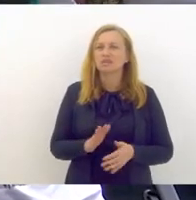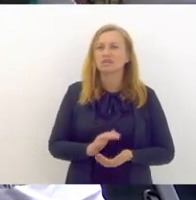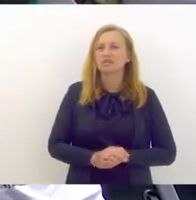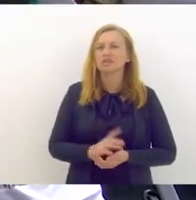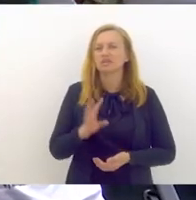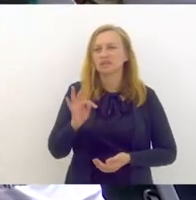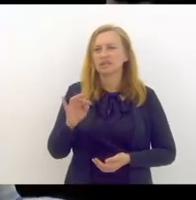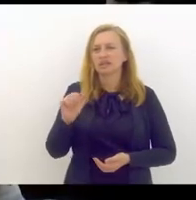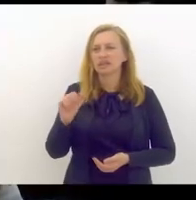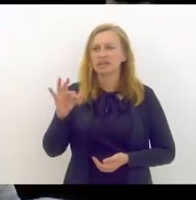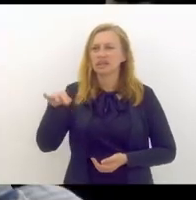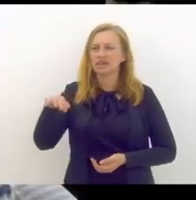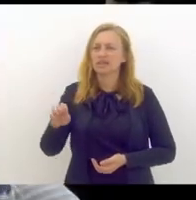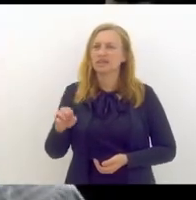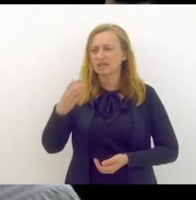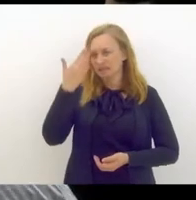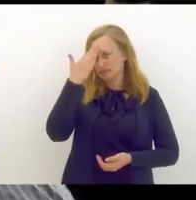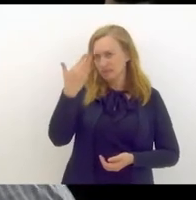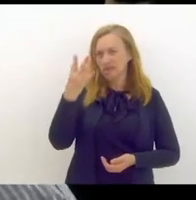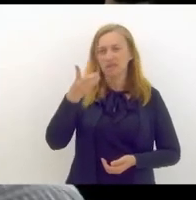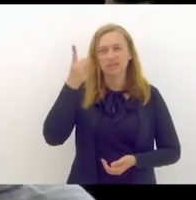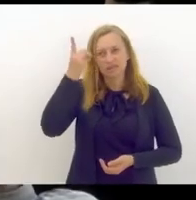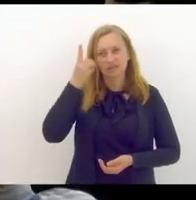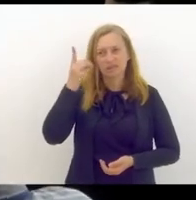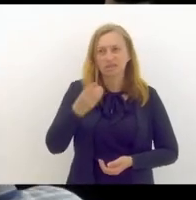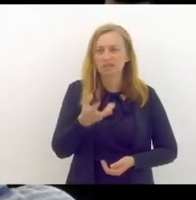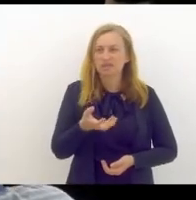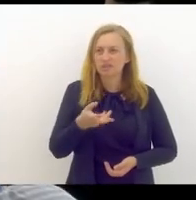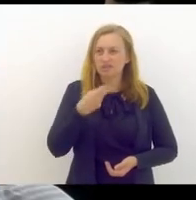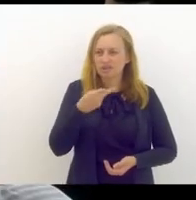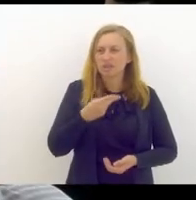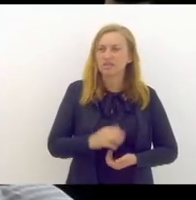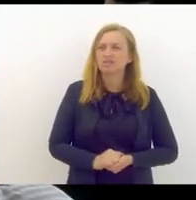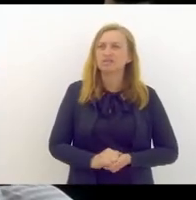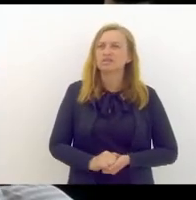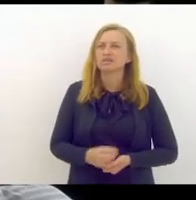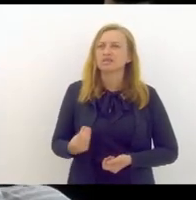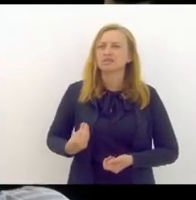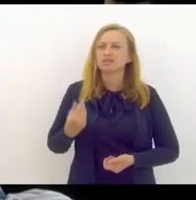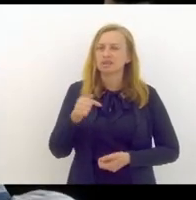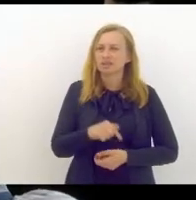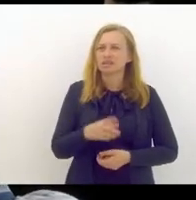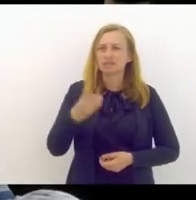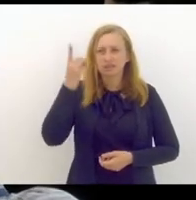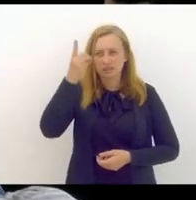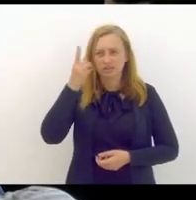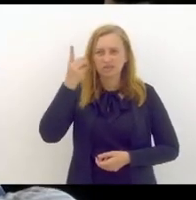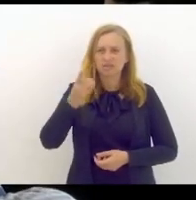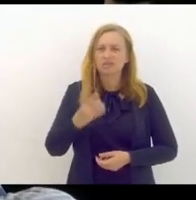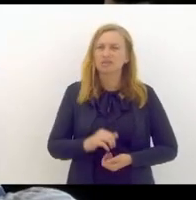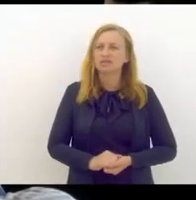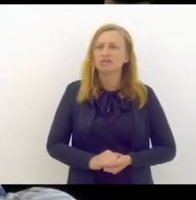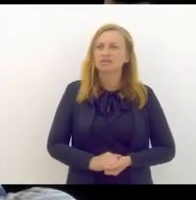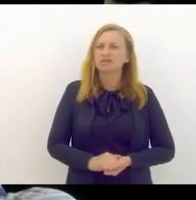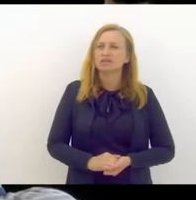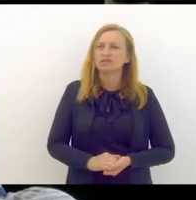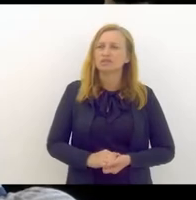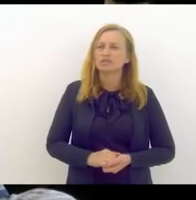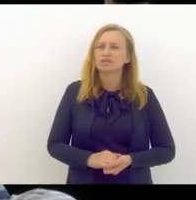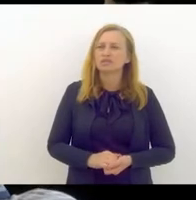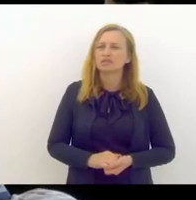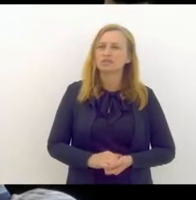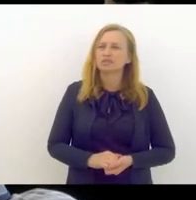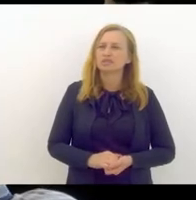Tatiana. Deputado, obrigada. Eu queria dizer, gente, o seguinte, que a gente está aqui, deputado, num exercício efetivo. A gente